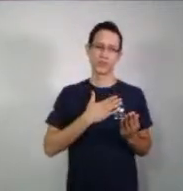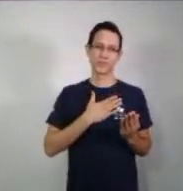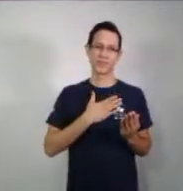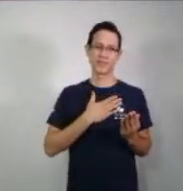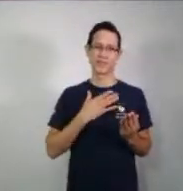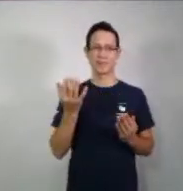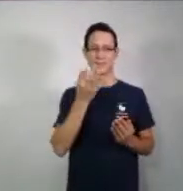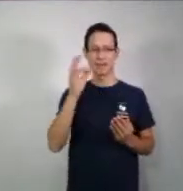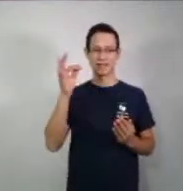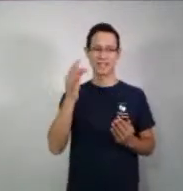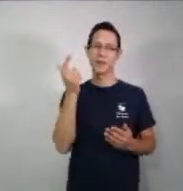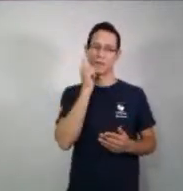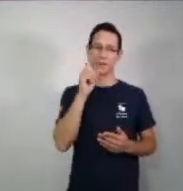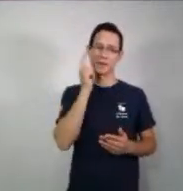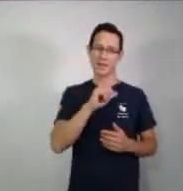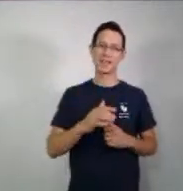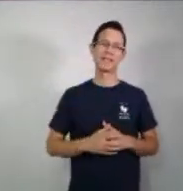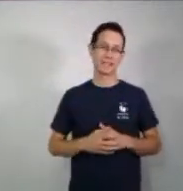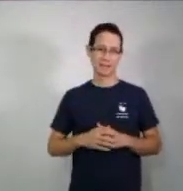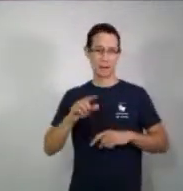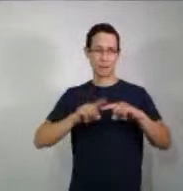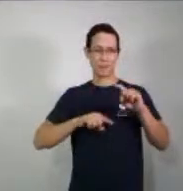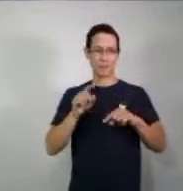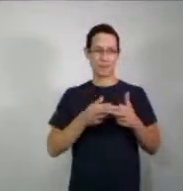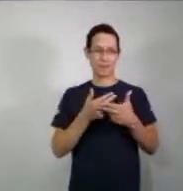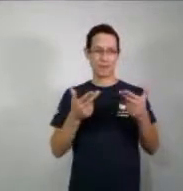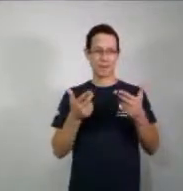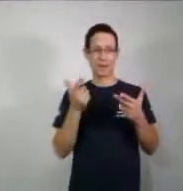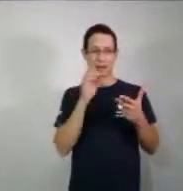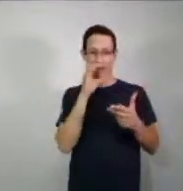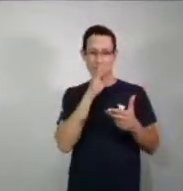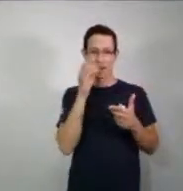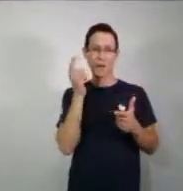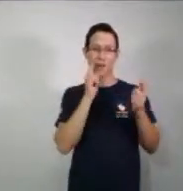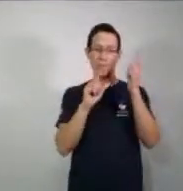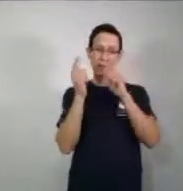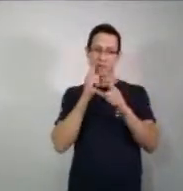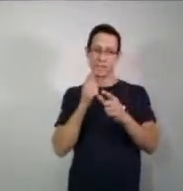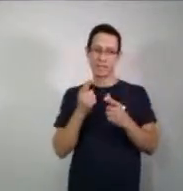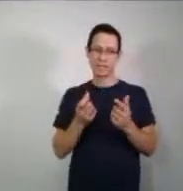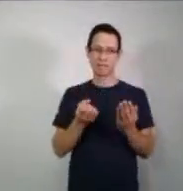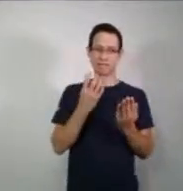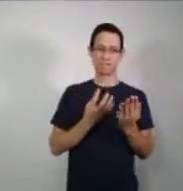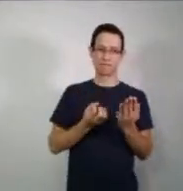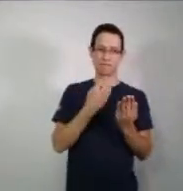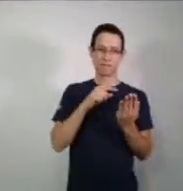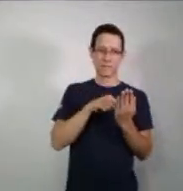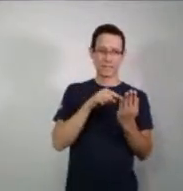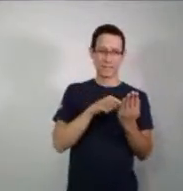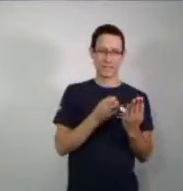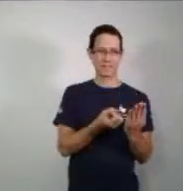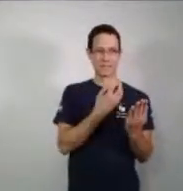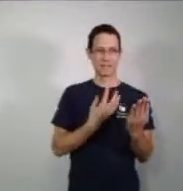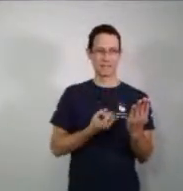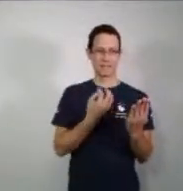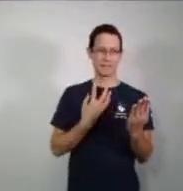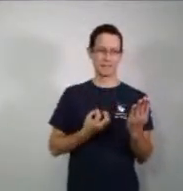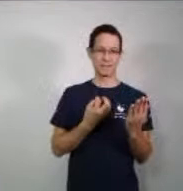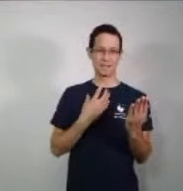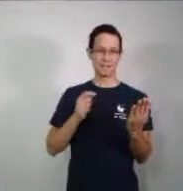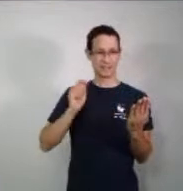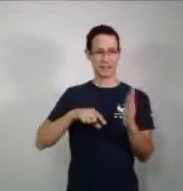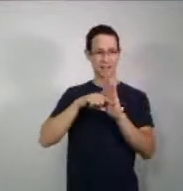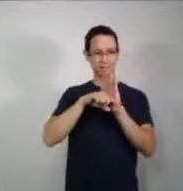em francês, então aquele material passou a ser rapidamente uma fonte de pesquisa, que